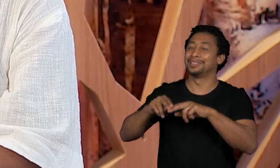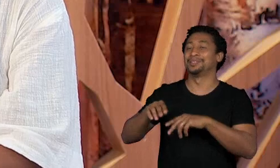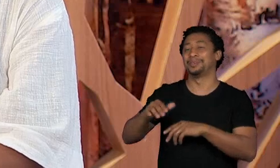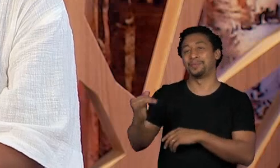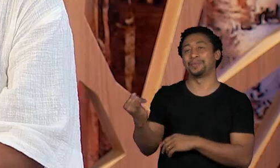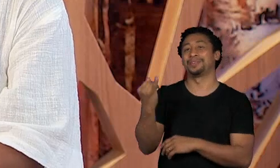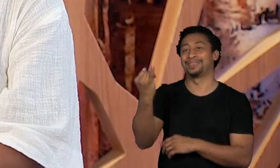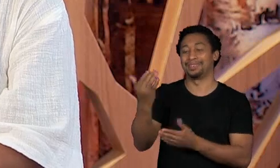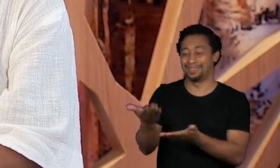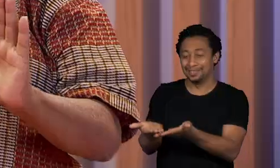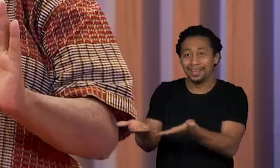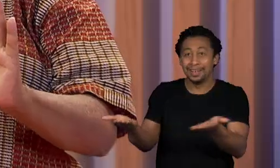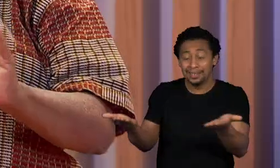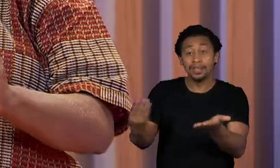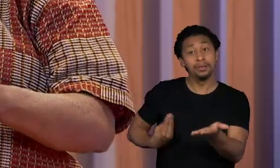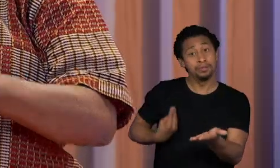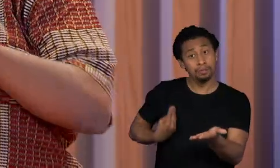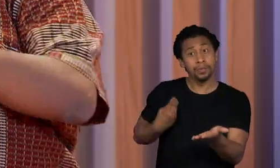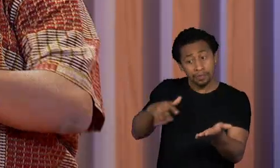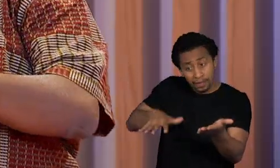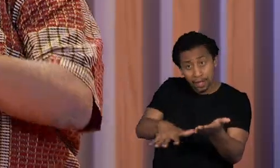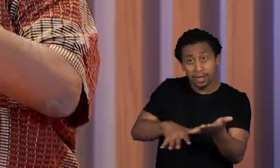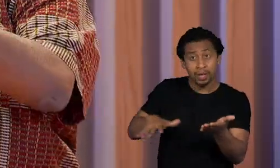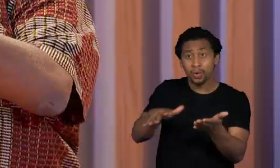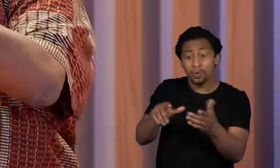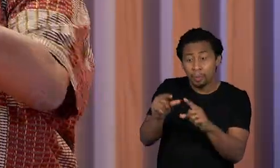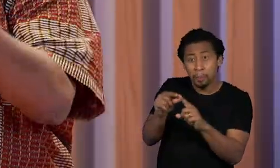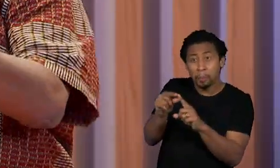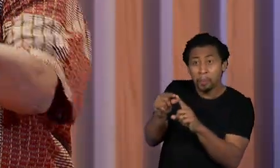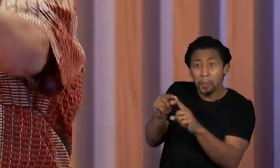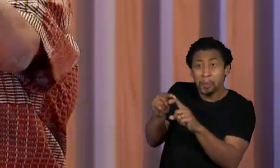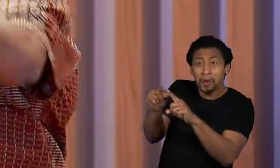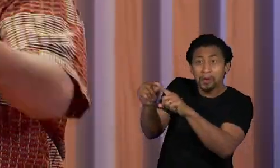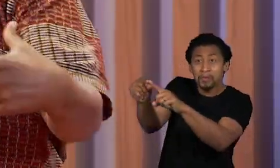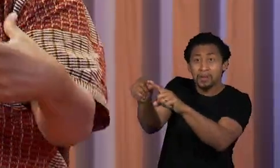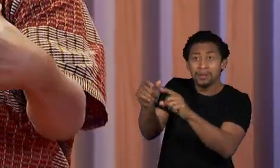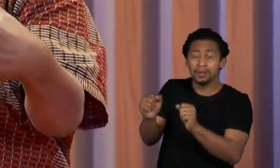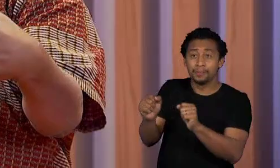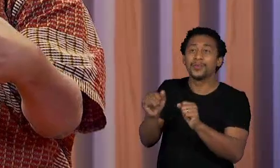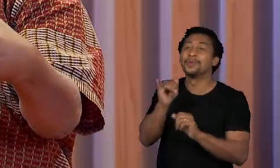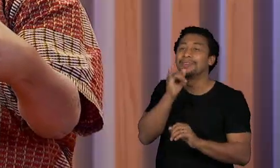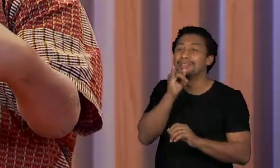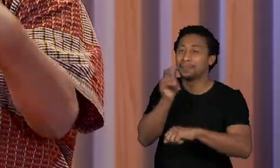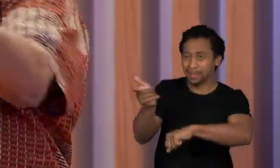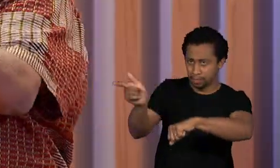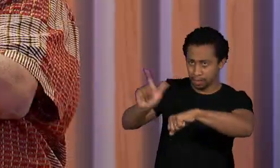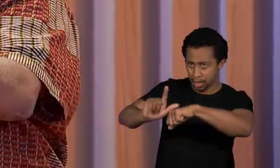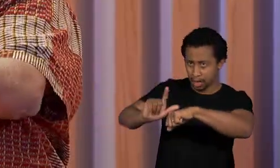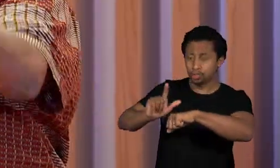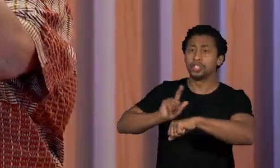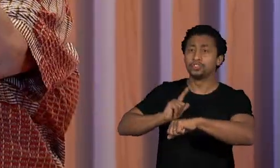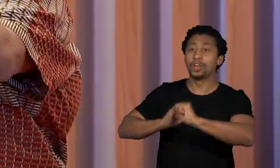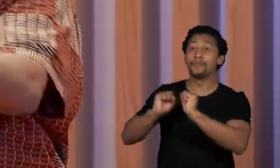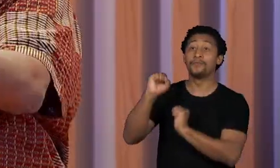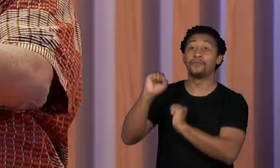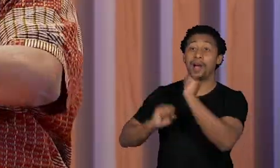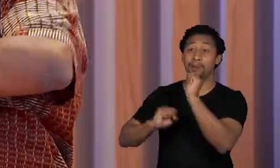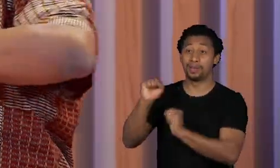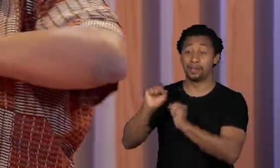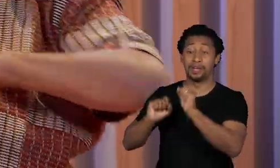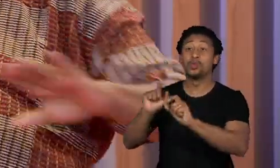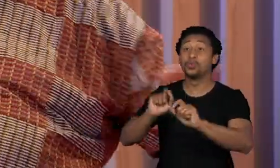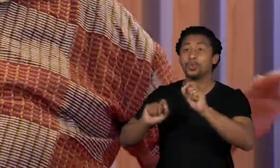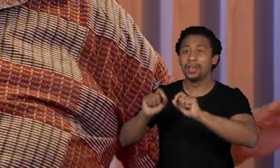nós sempre vivemos na periferia. Na Liberdade você tinha, por exemplo, a fábrica de pólvora. Por quê? Se